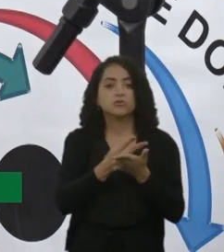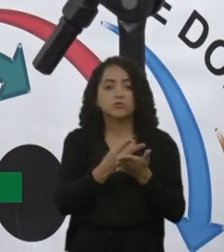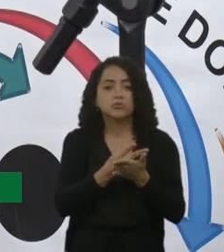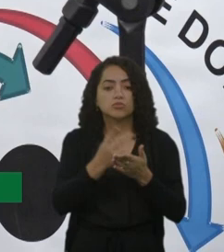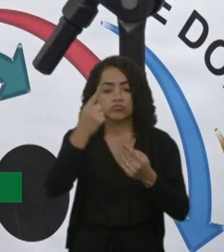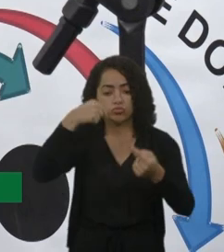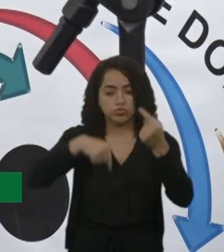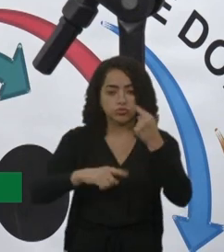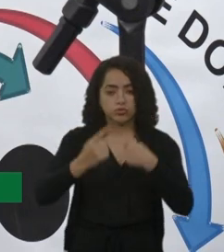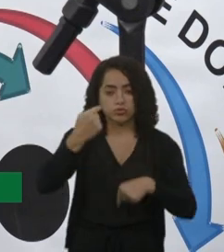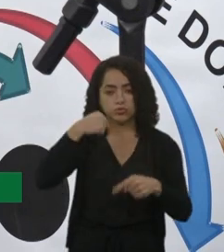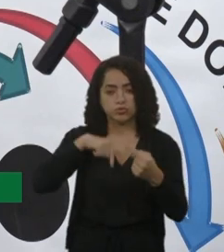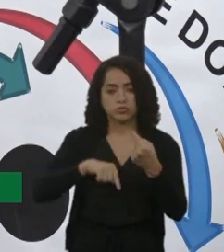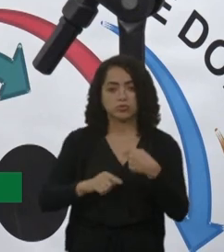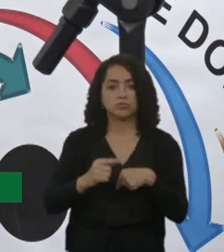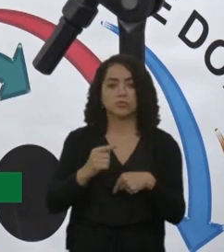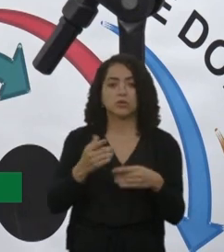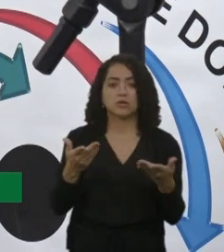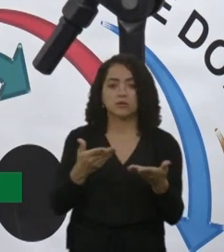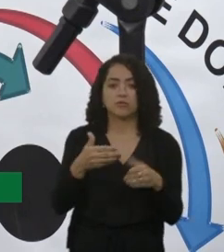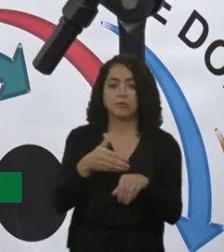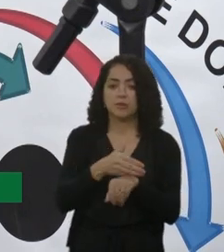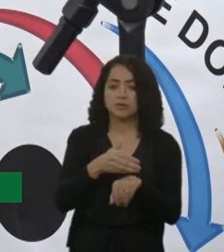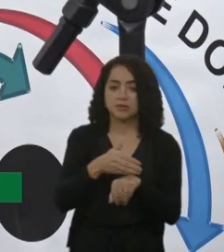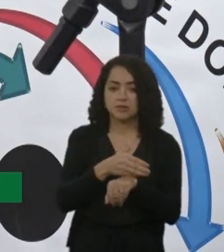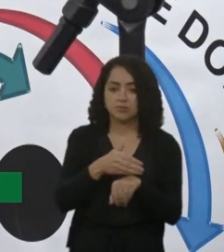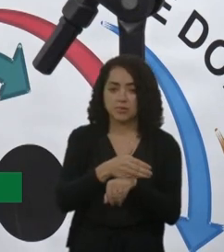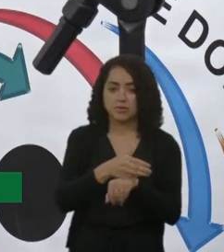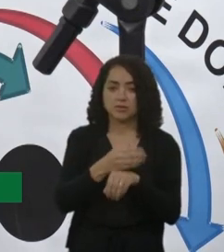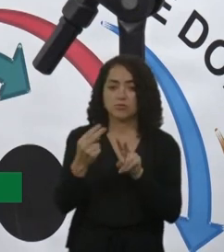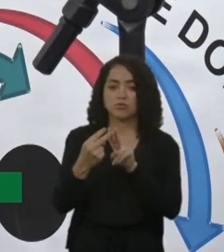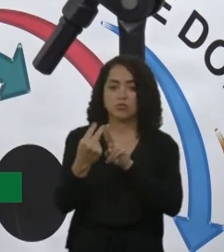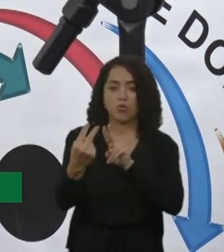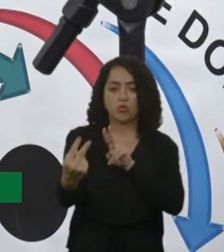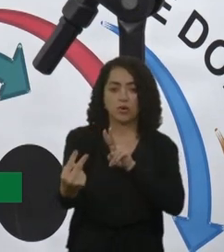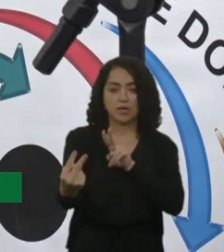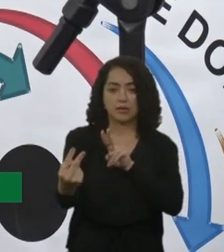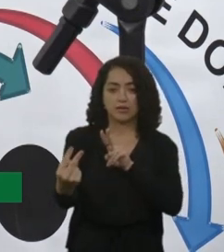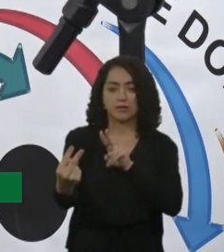Metabolismo. Vai participar com a gente online.